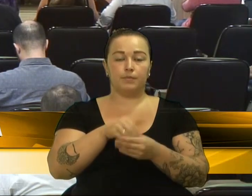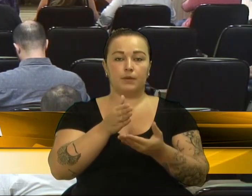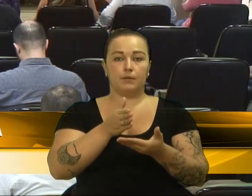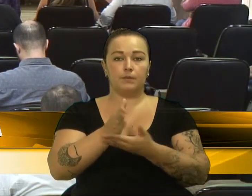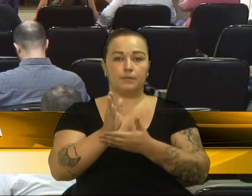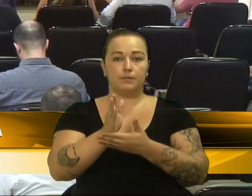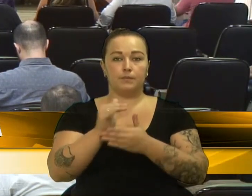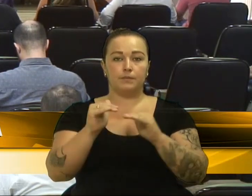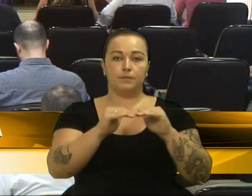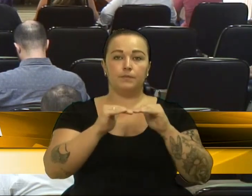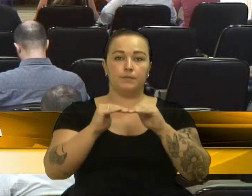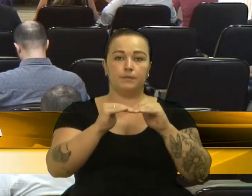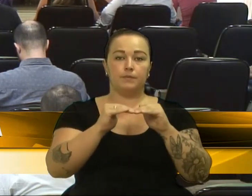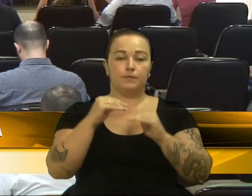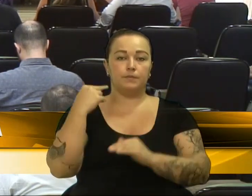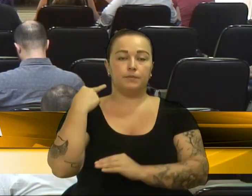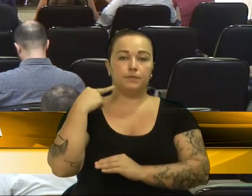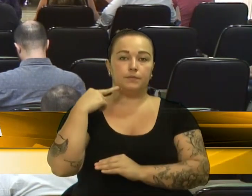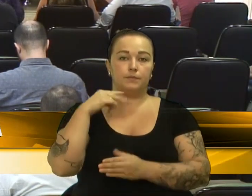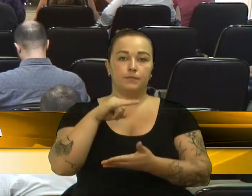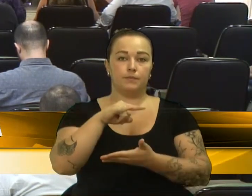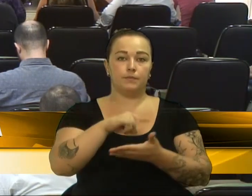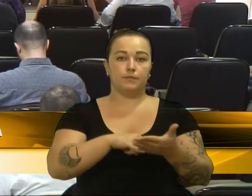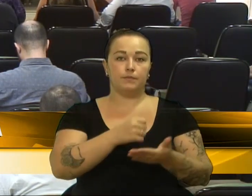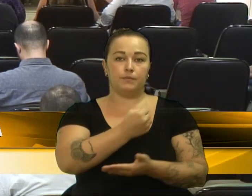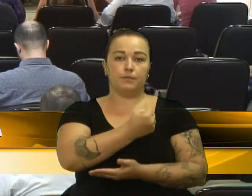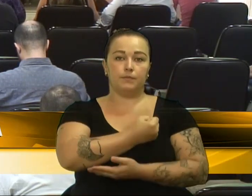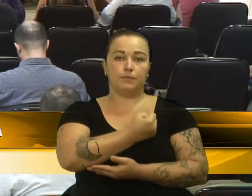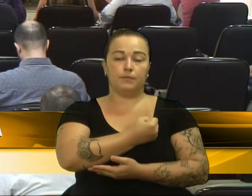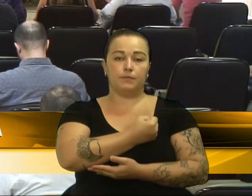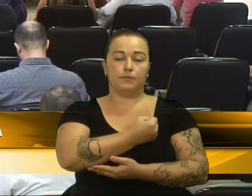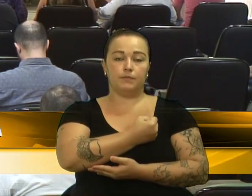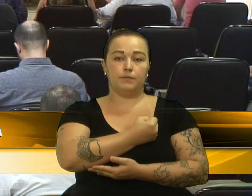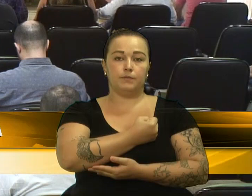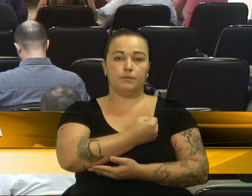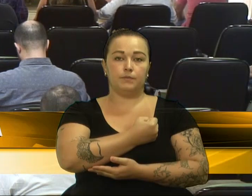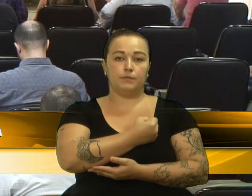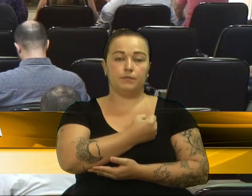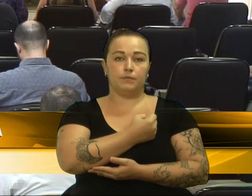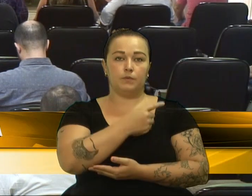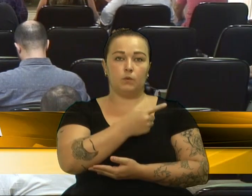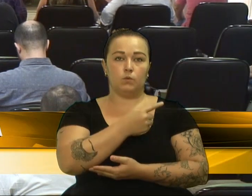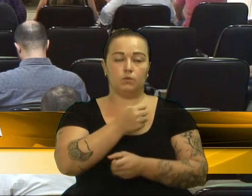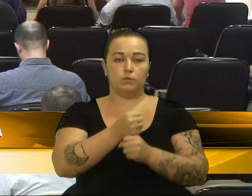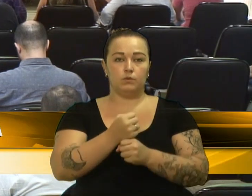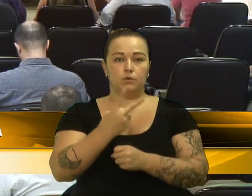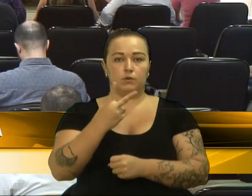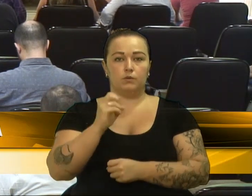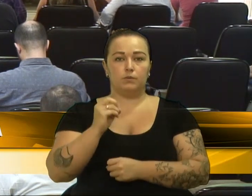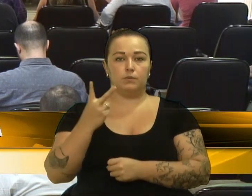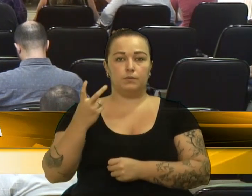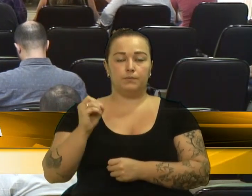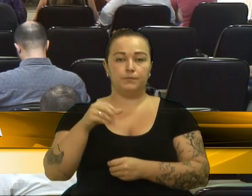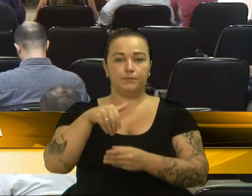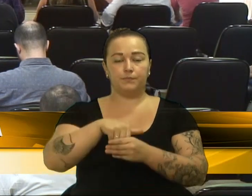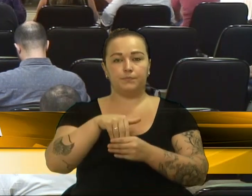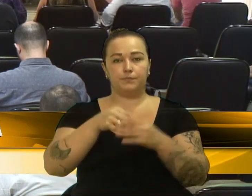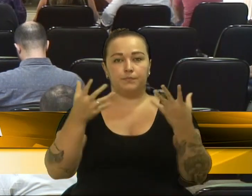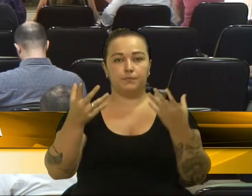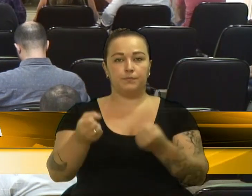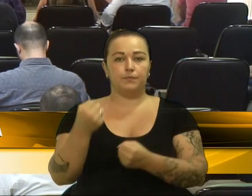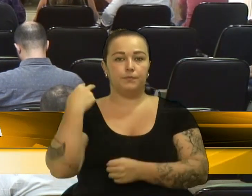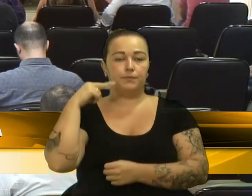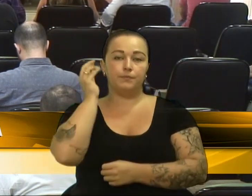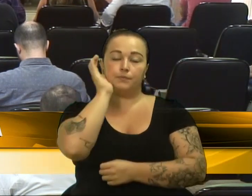aprovado por unanimidade o requerimento número 1 de 2020, com votos favoráveis dos vereadores